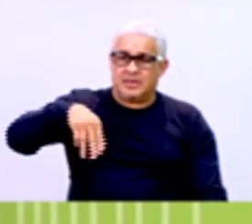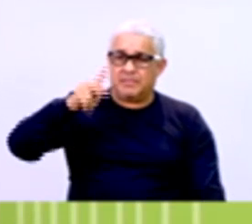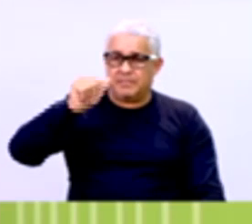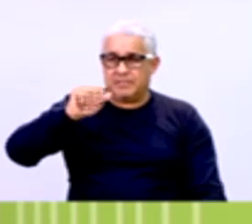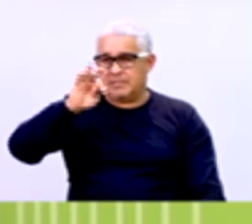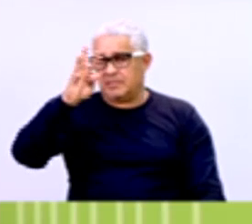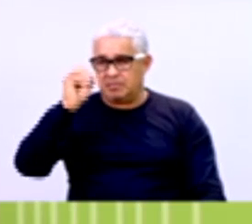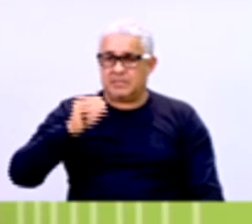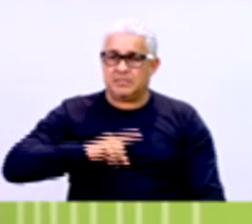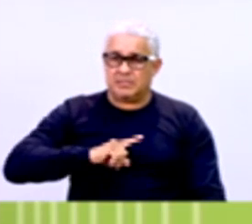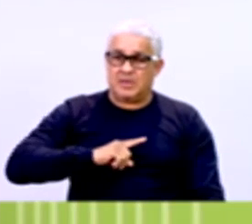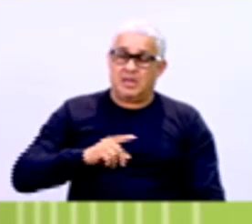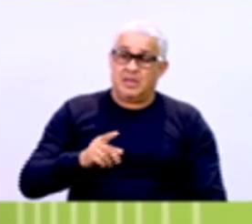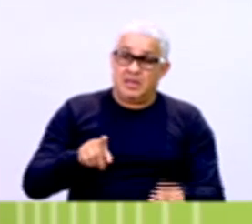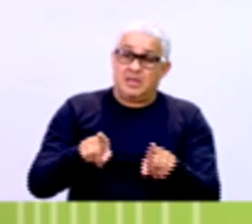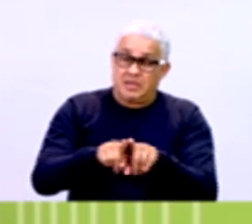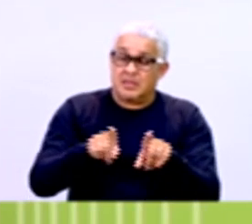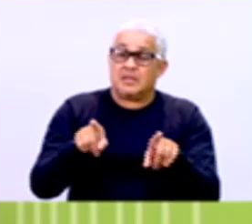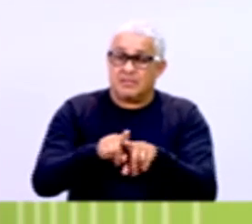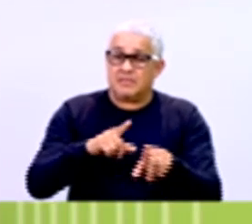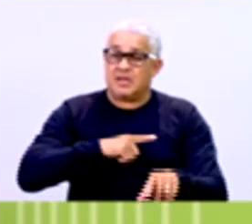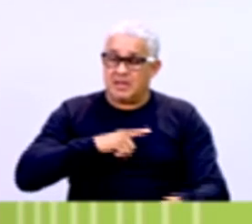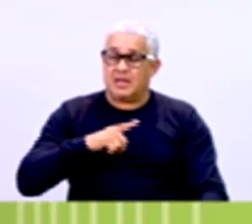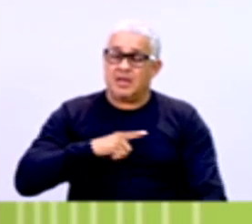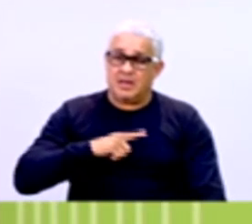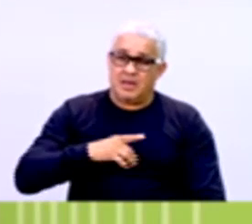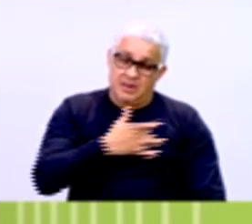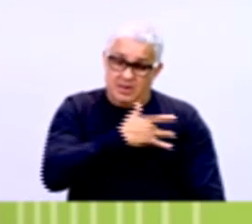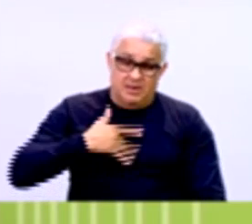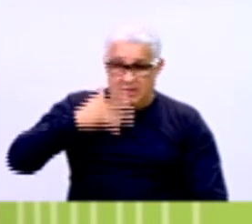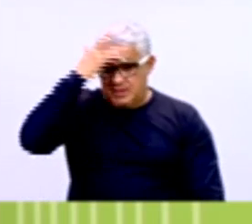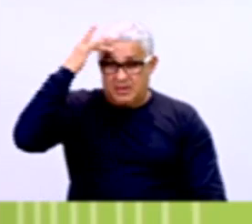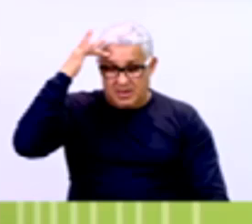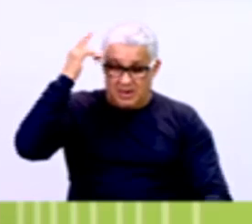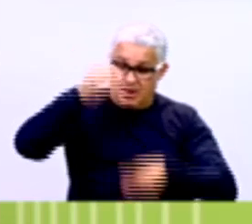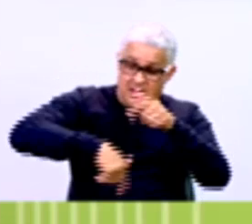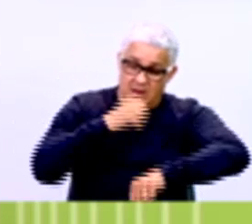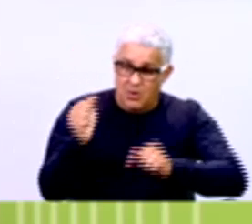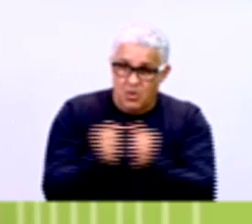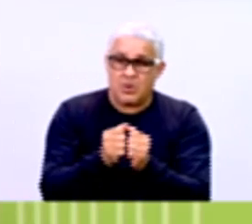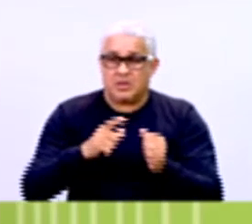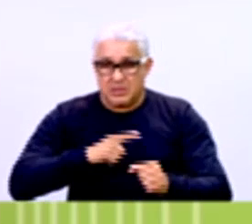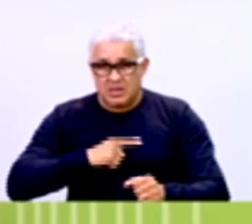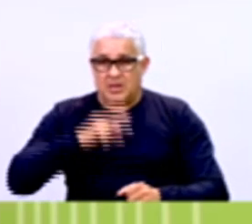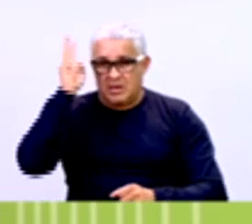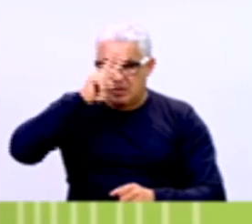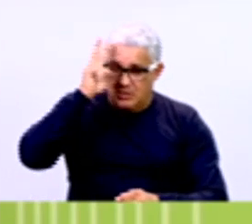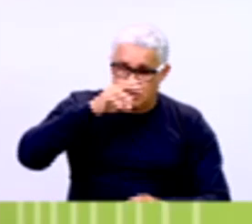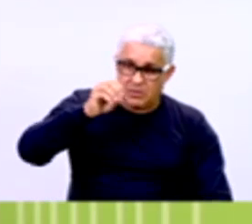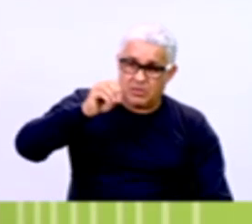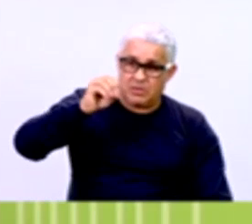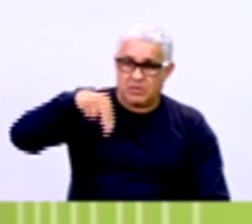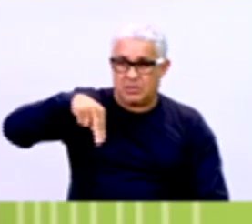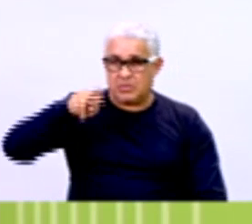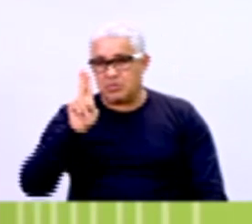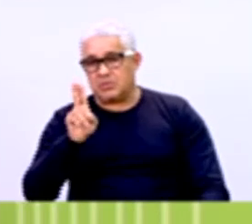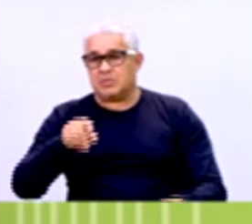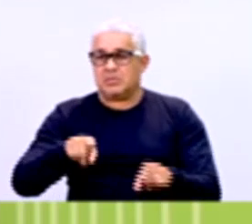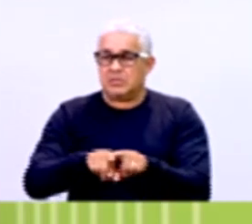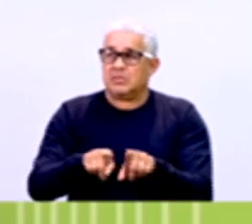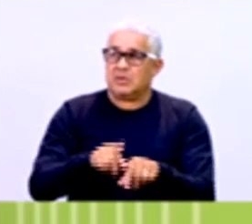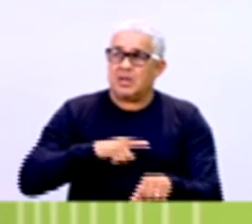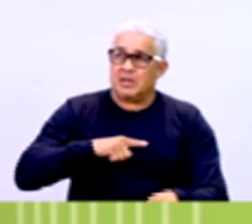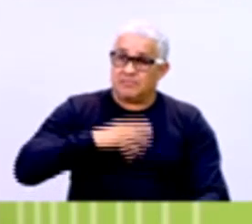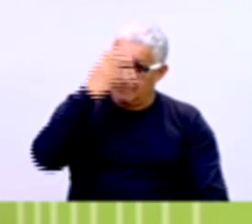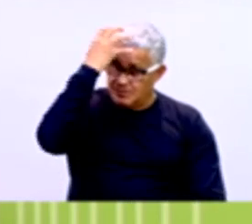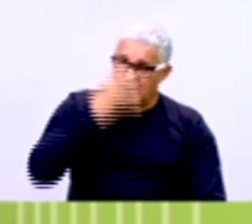meio ambiente, mas à saúde das pessoas que estão trabalhando com eles. Existem vários relatos inclusive de ONU, inclusive de instituições seríssimas